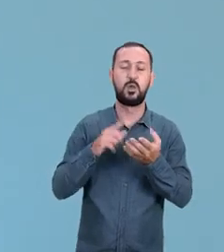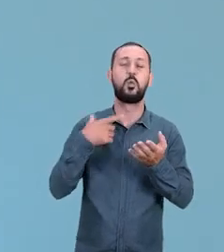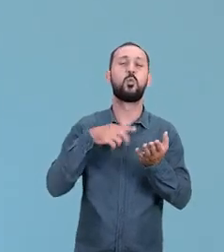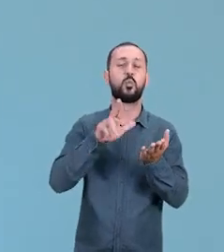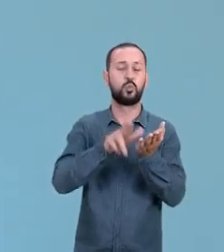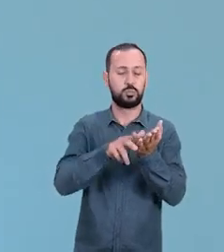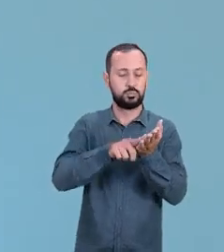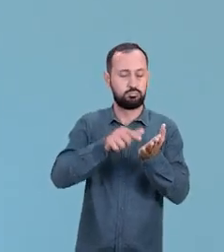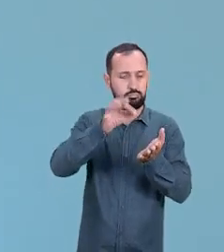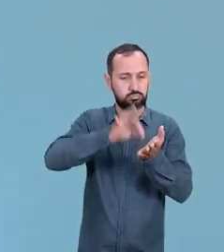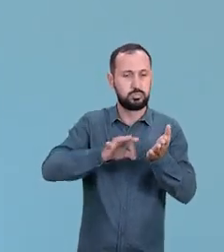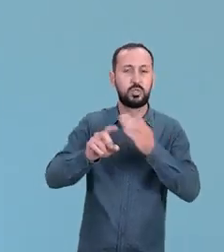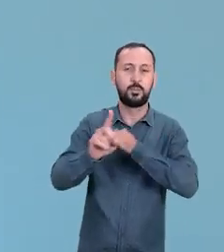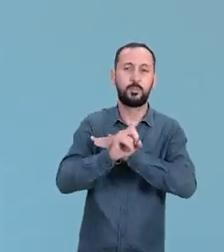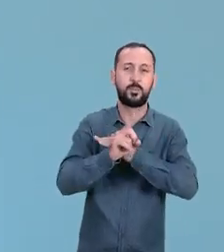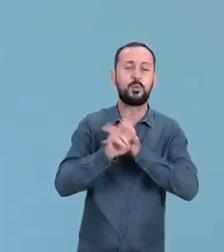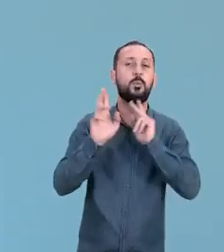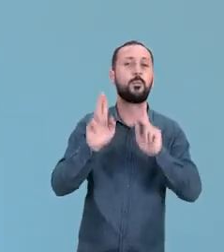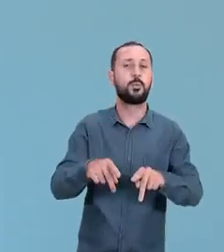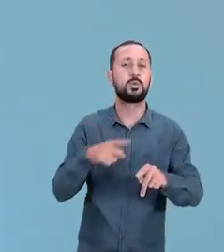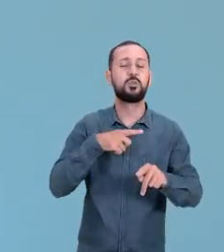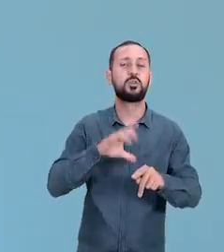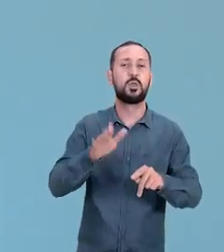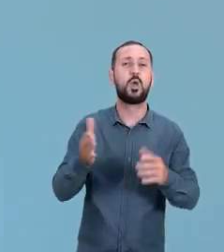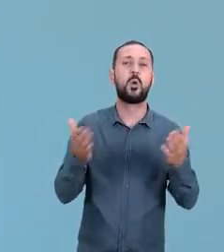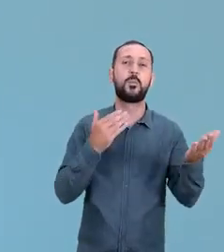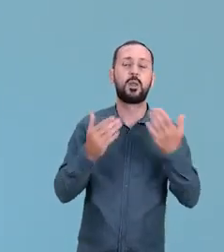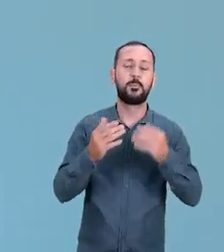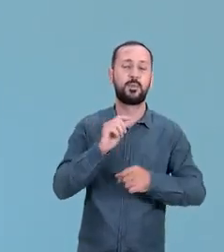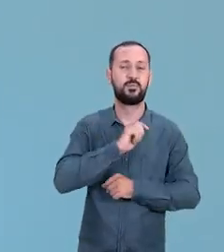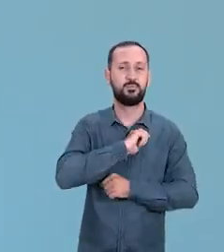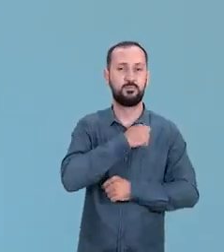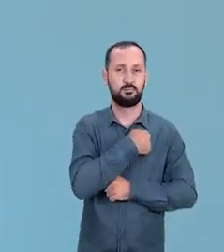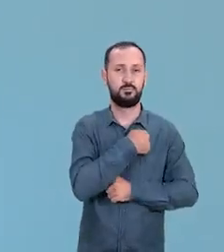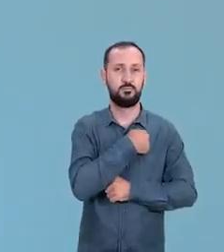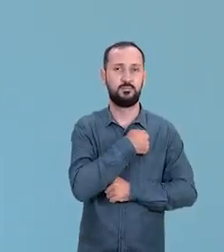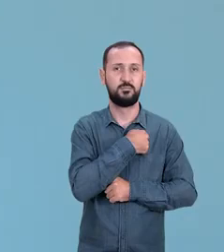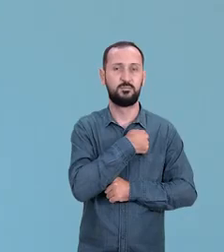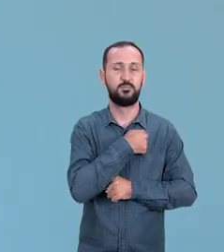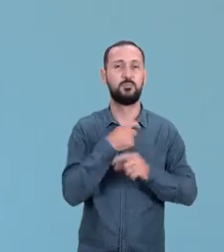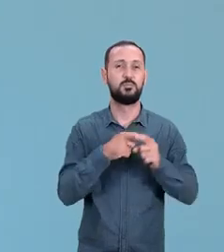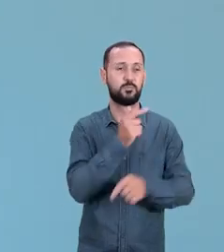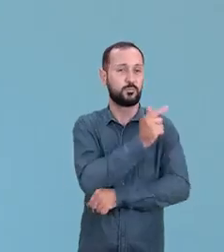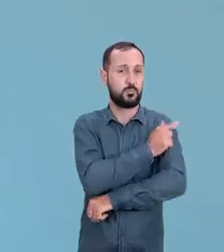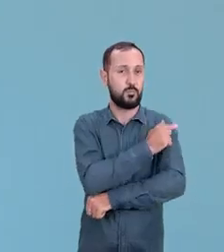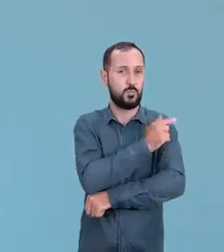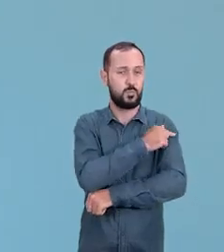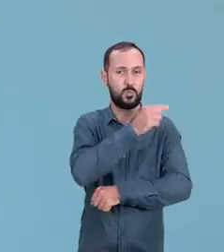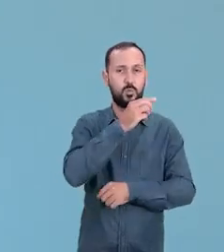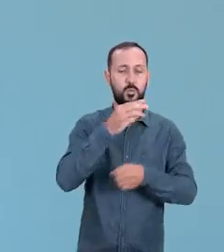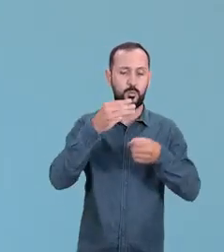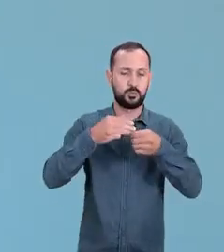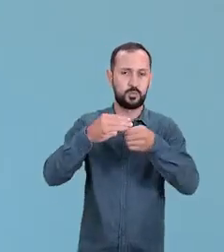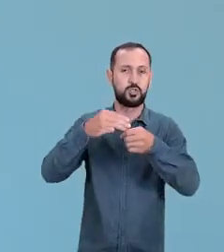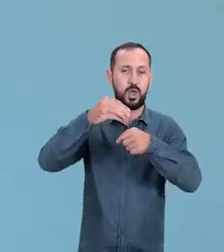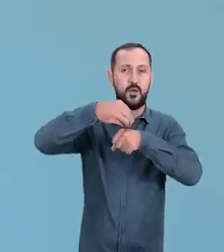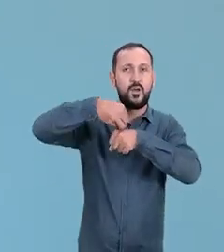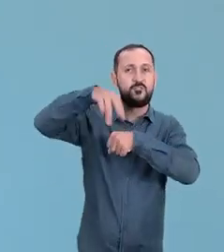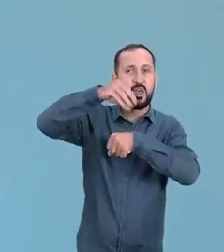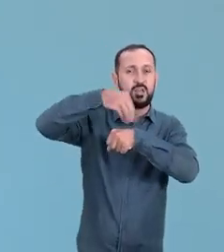de Ação Pública. Então, nós já temos o parâmetro para fiscalizar, porque os gestores municipais já passaram a